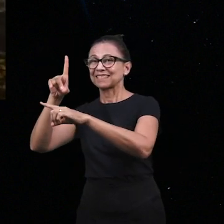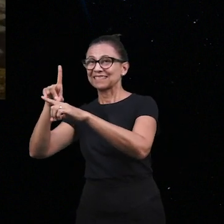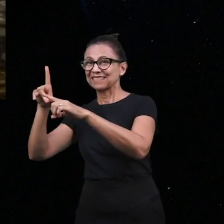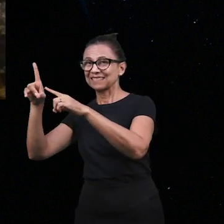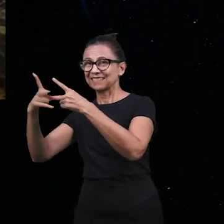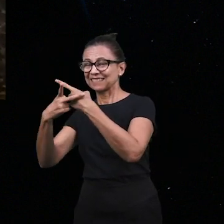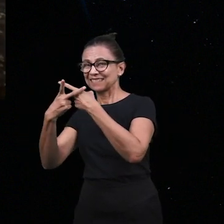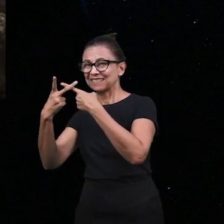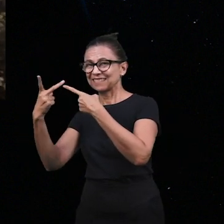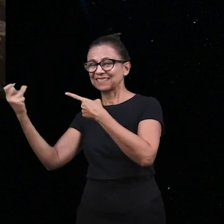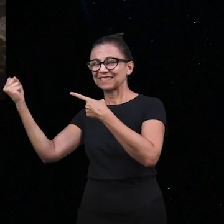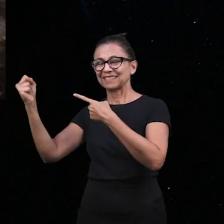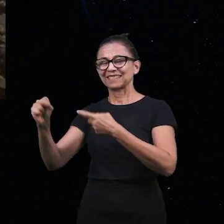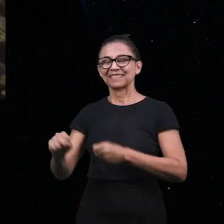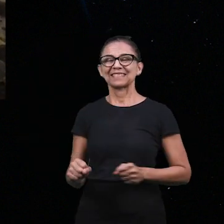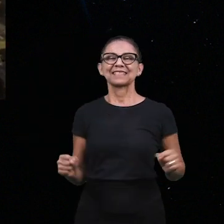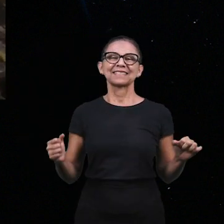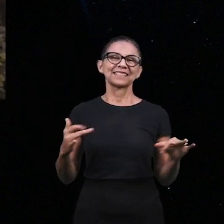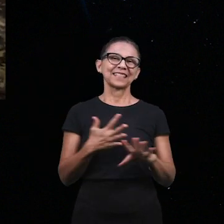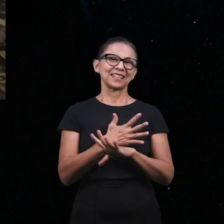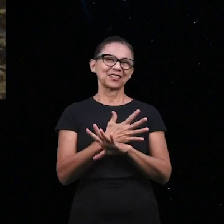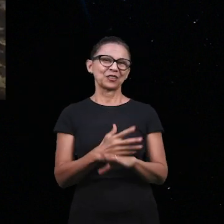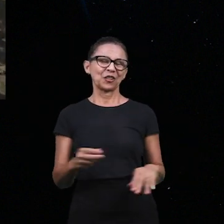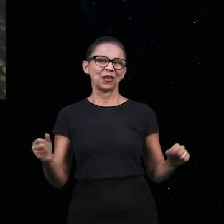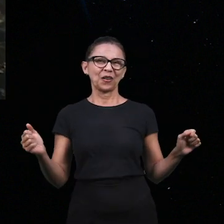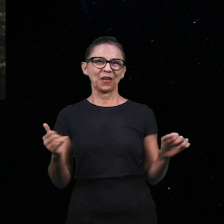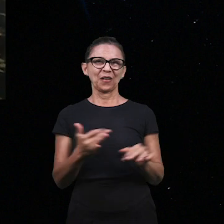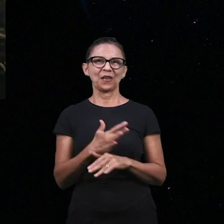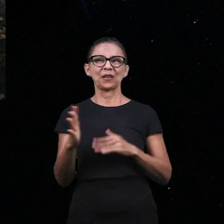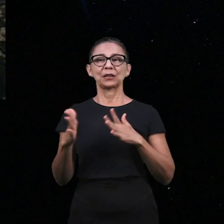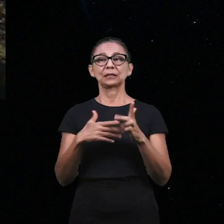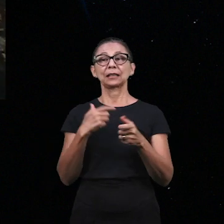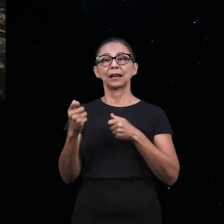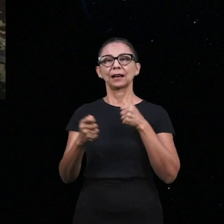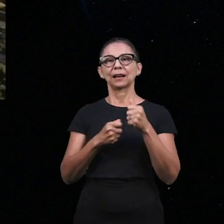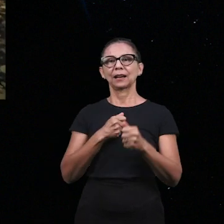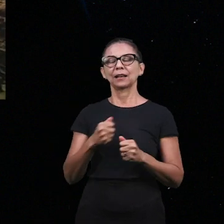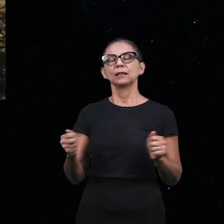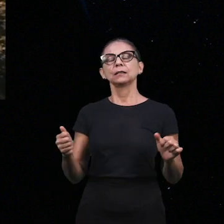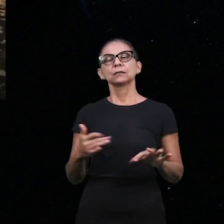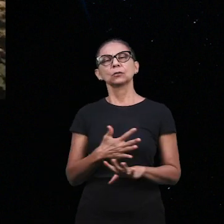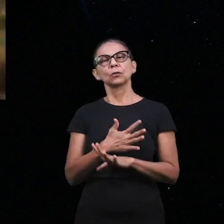Jesus. Glória, glória, aleluia.